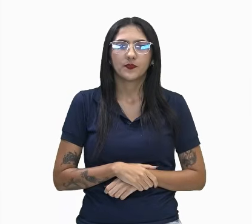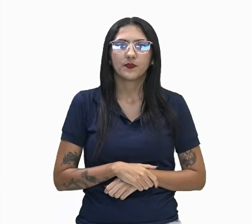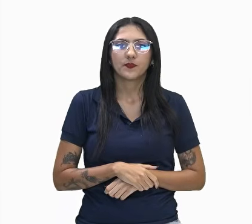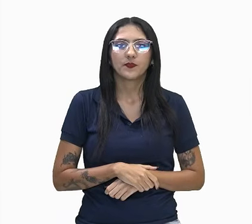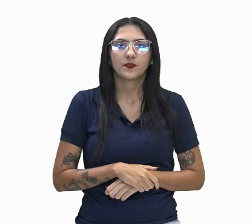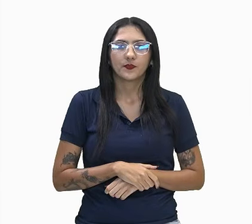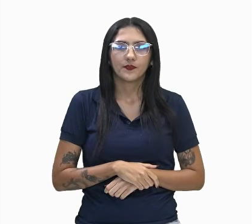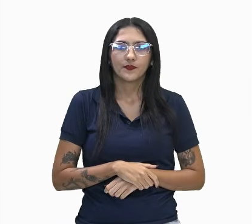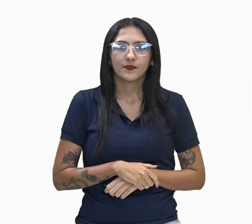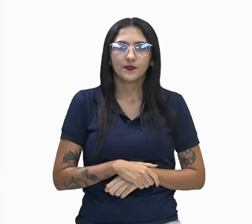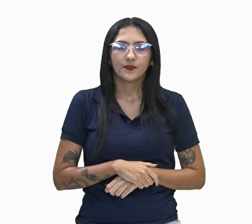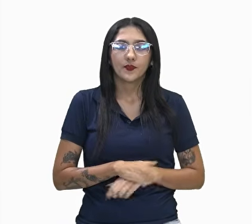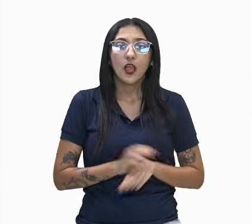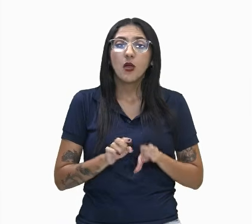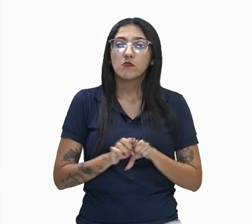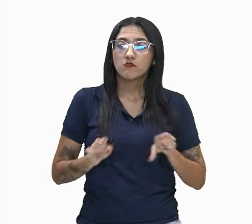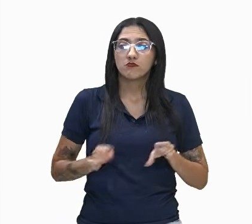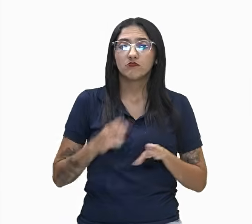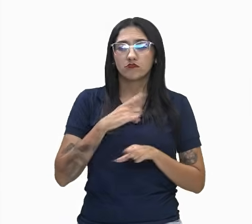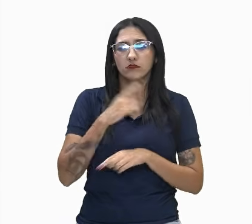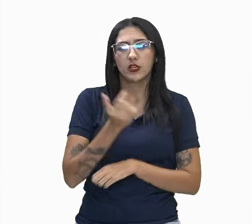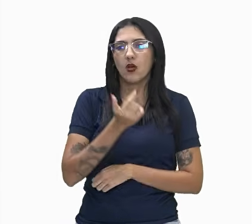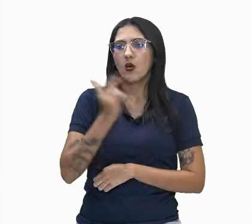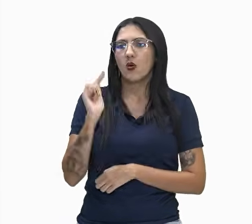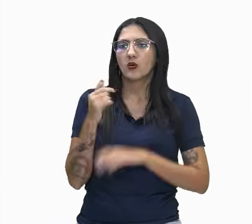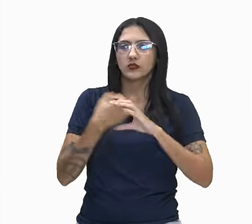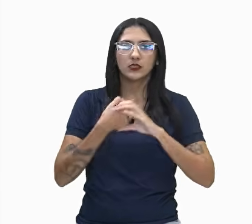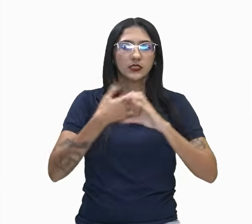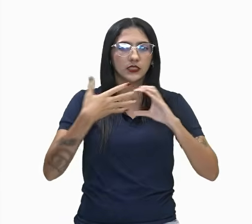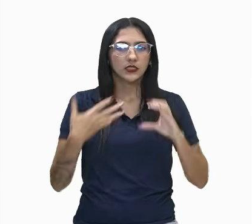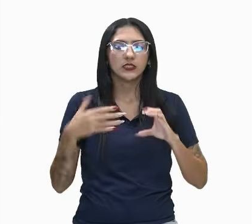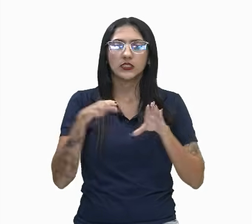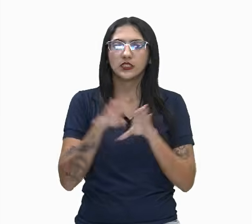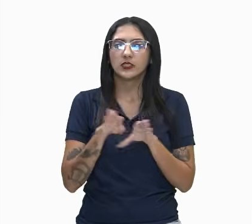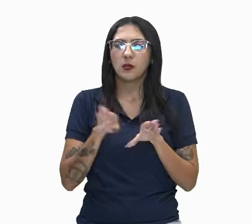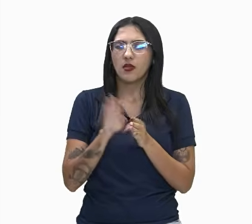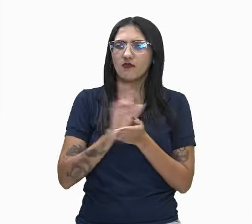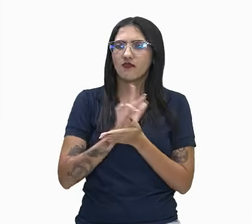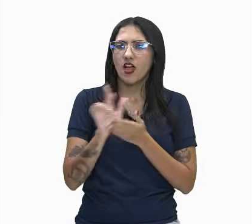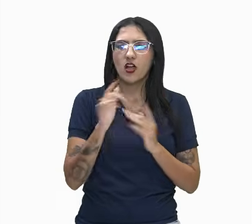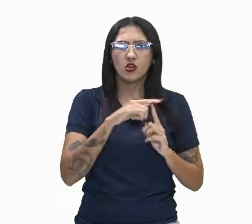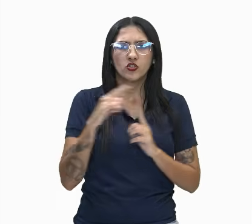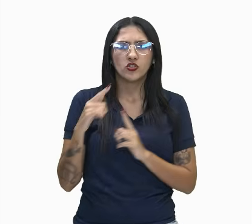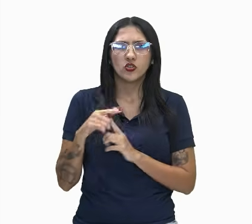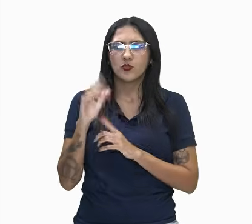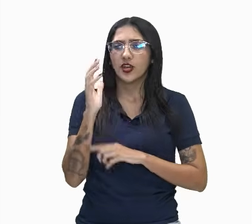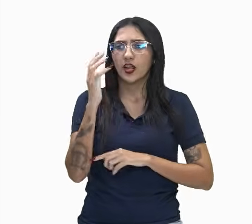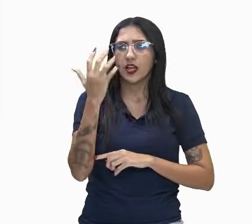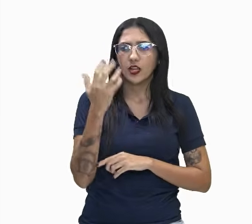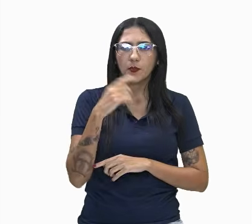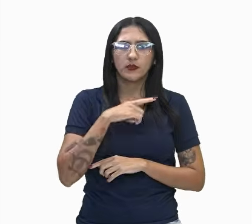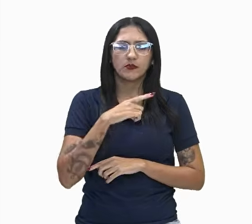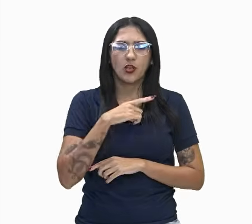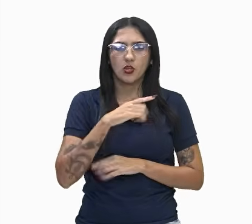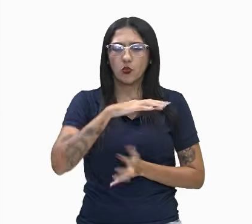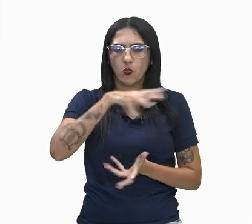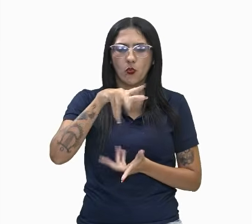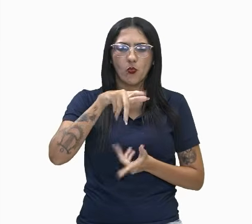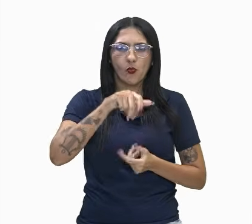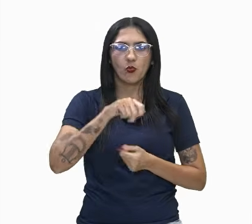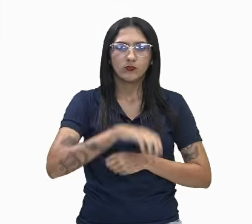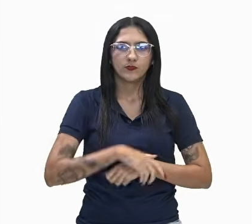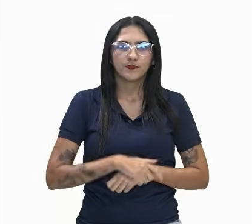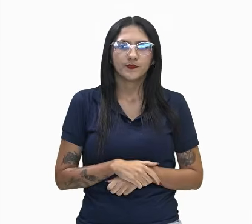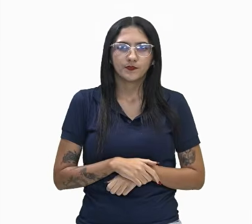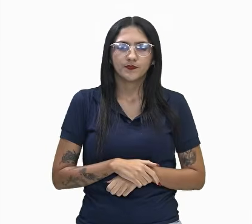também teremos outros fatores climáticos que influenciam nos diferentes tipos de climas que nós temos aí ao redor do planeta, como as